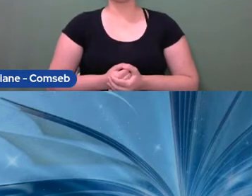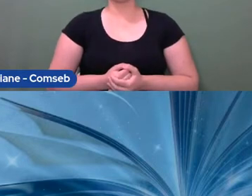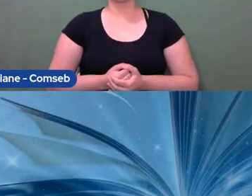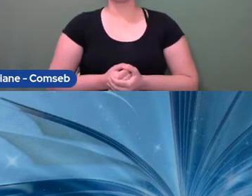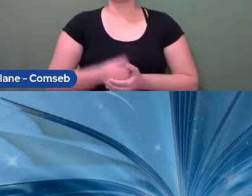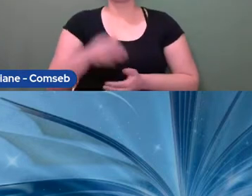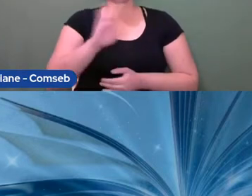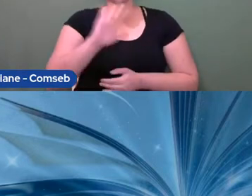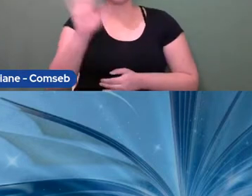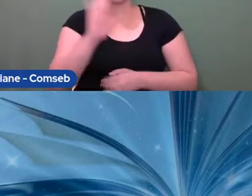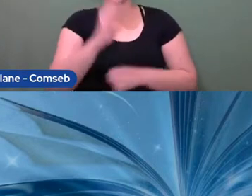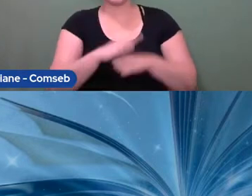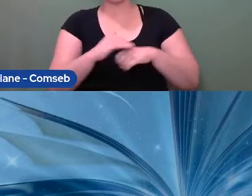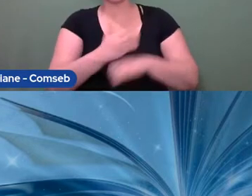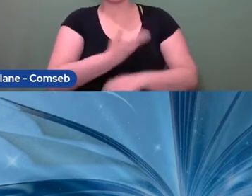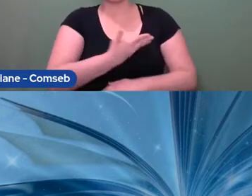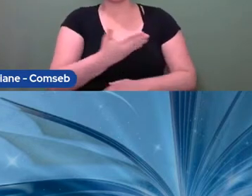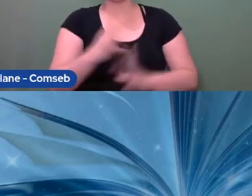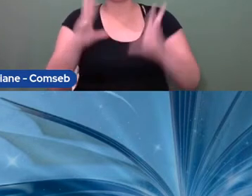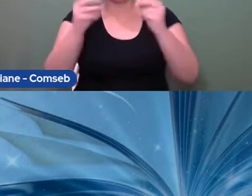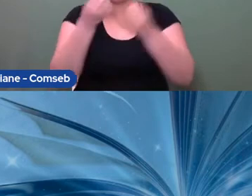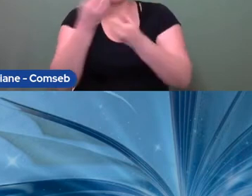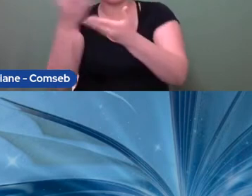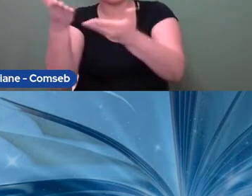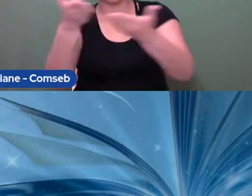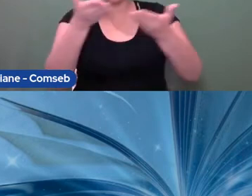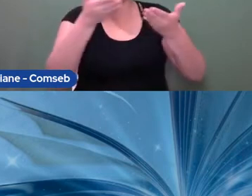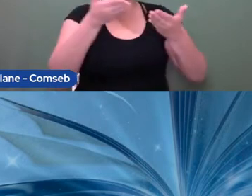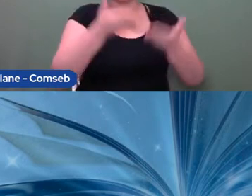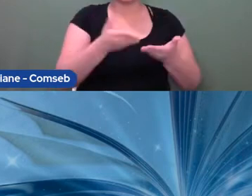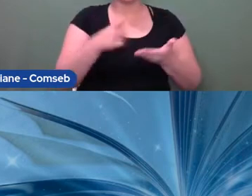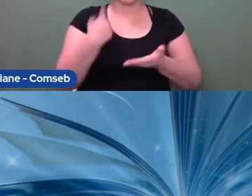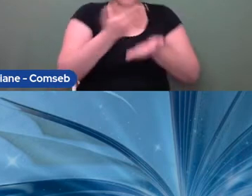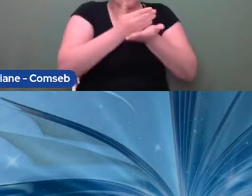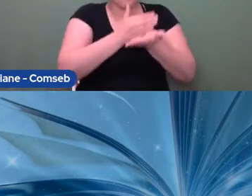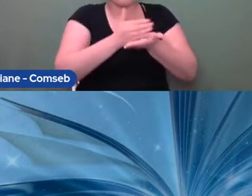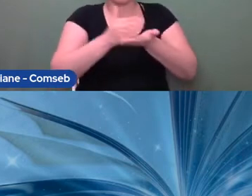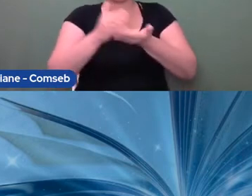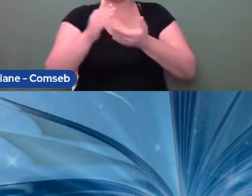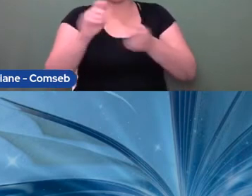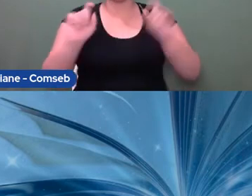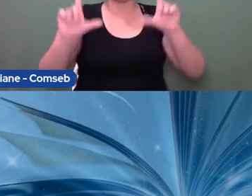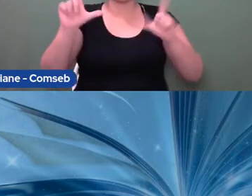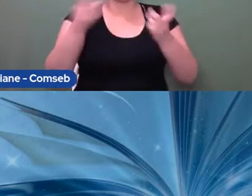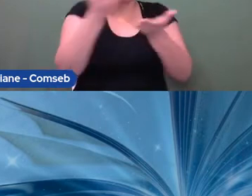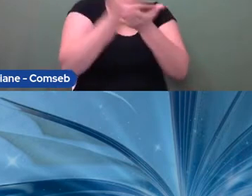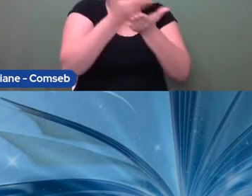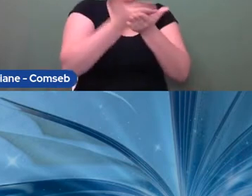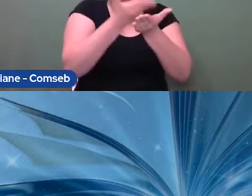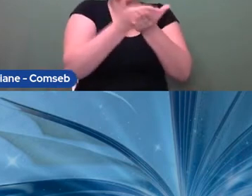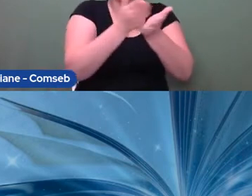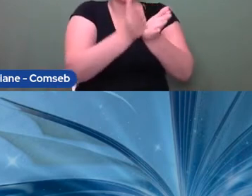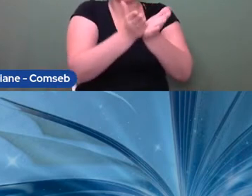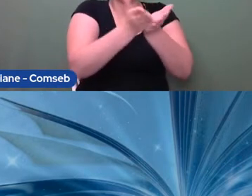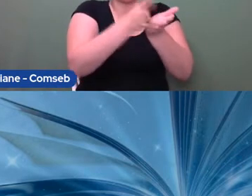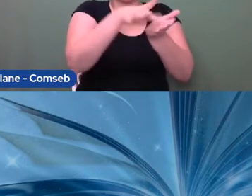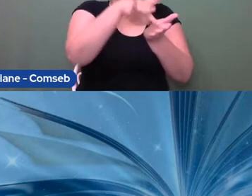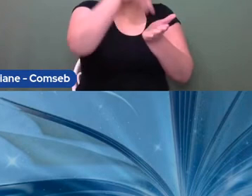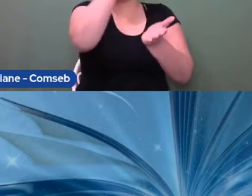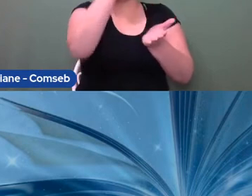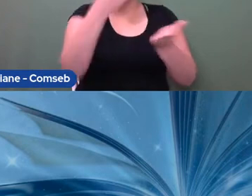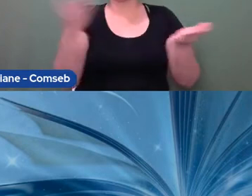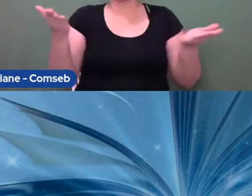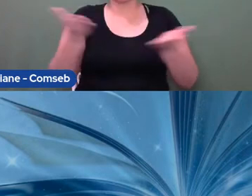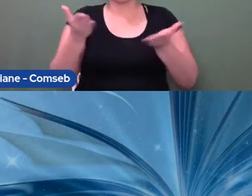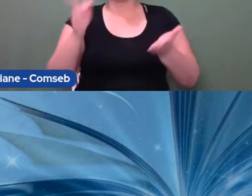Olá, queridos amigos, sejam todos bem-vindos. Estamos dando início ao programa Estudando o Livro dos Espíritos. Hoje é o